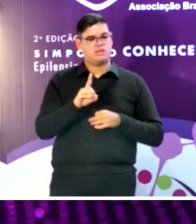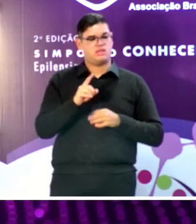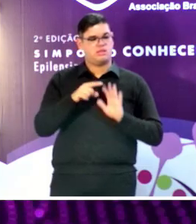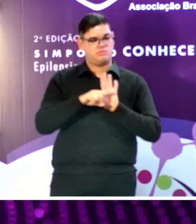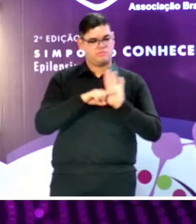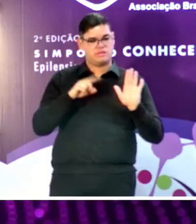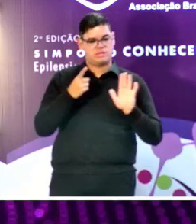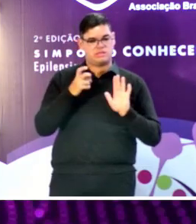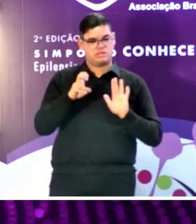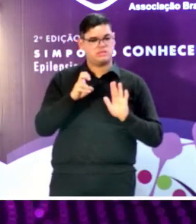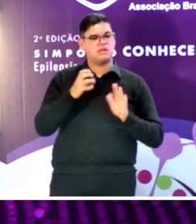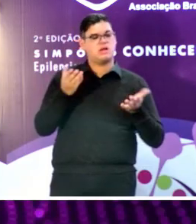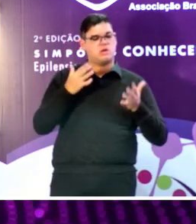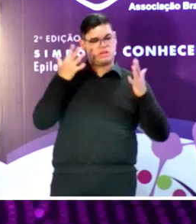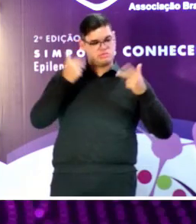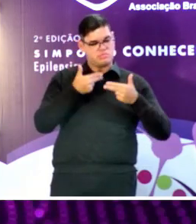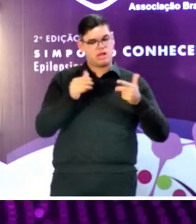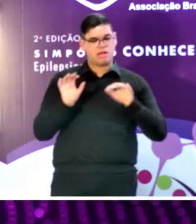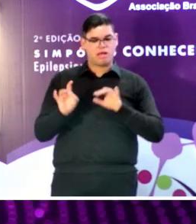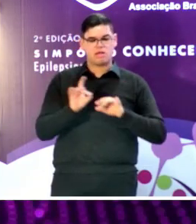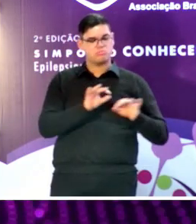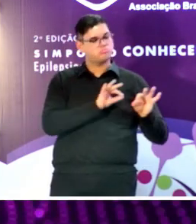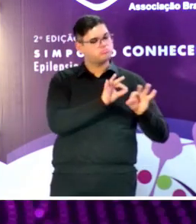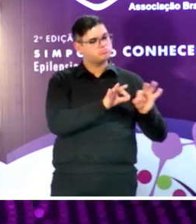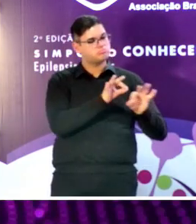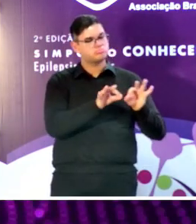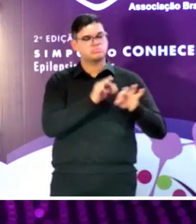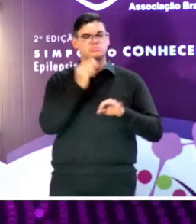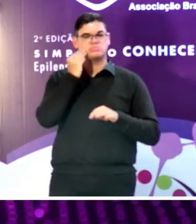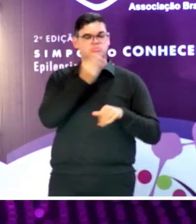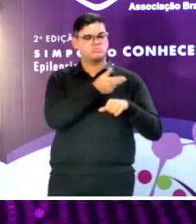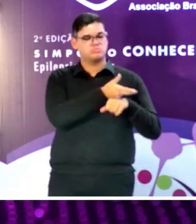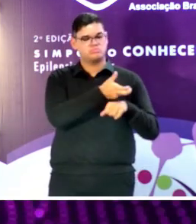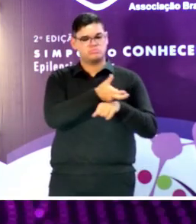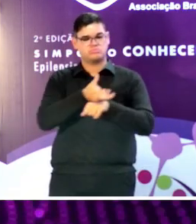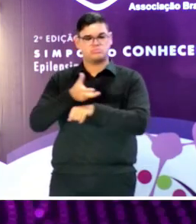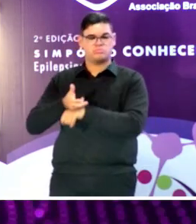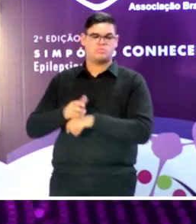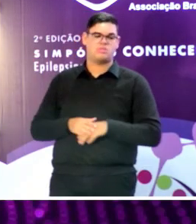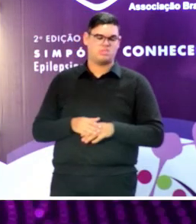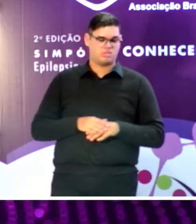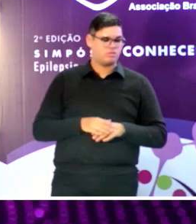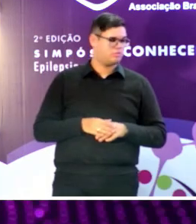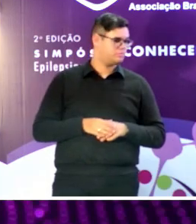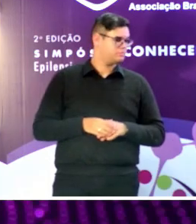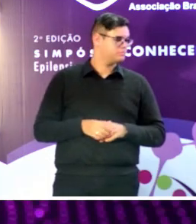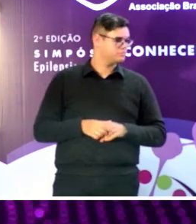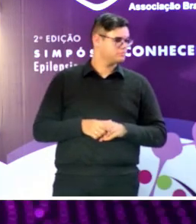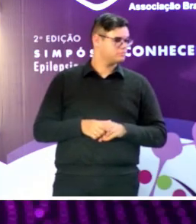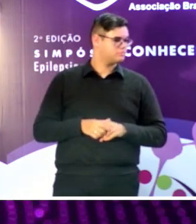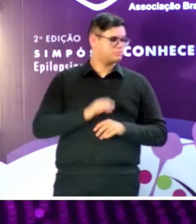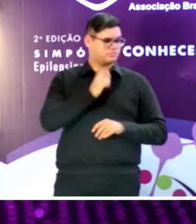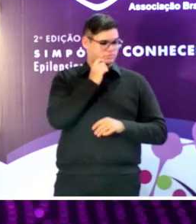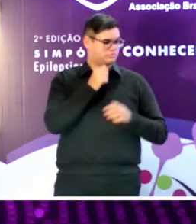pouco preliminares, os nossos Ns, a gente ainda está completando esse N,